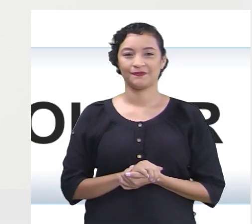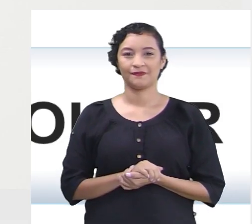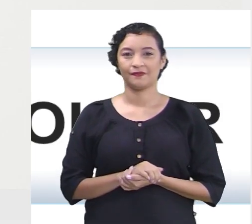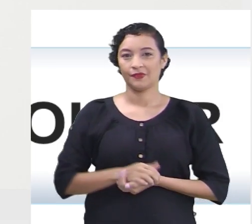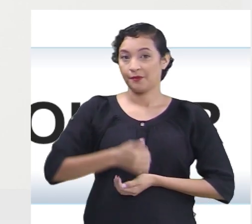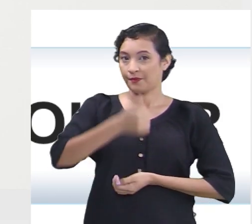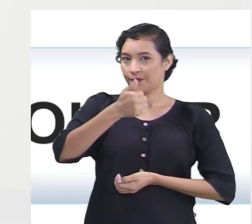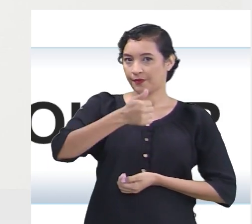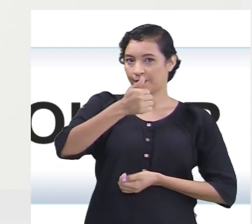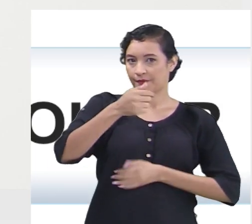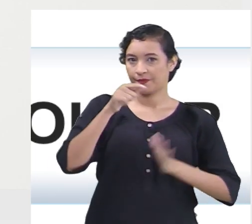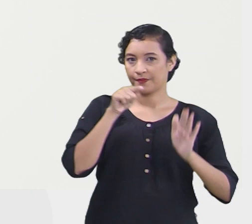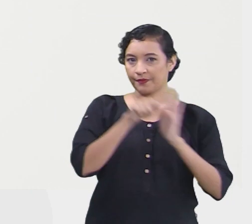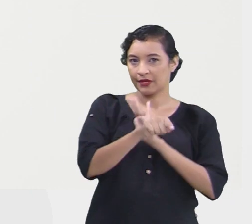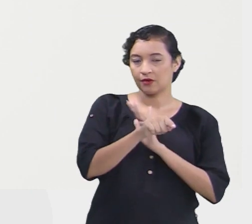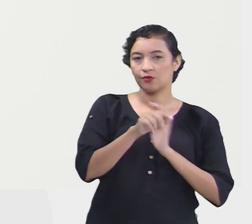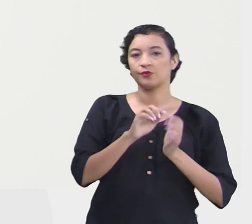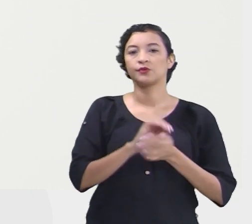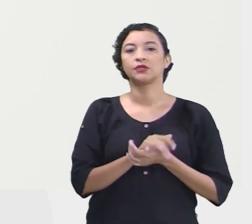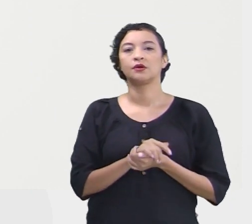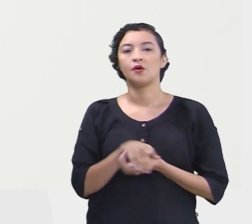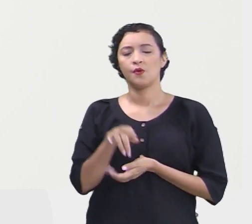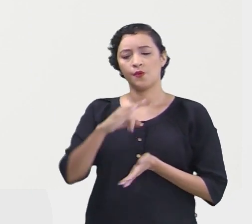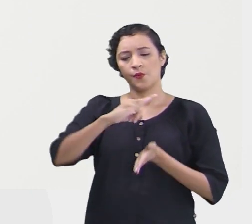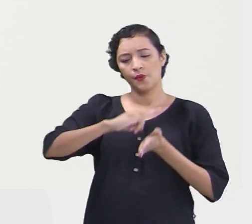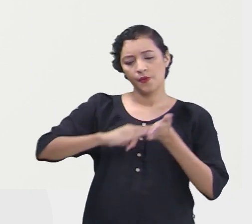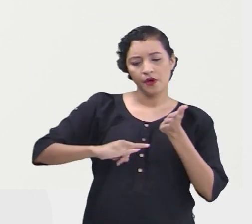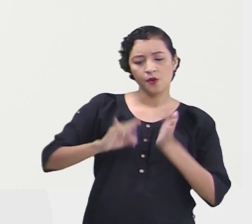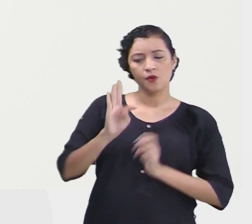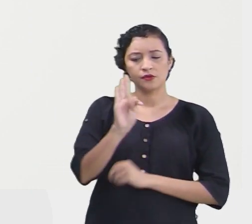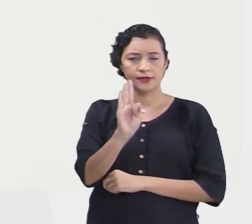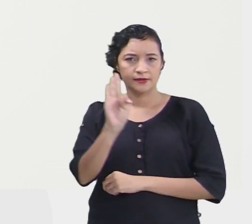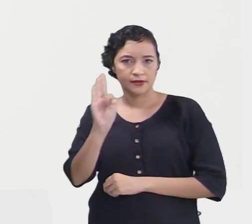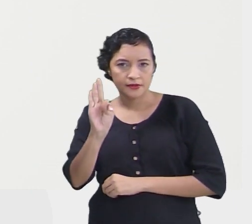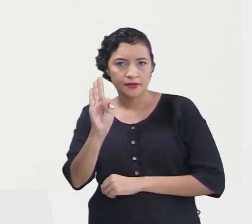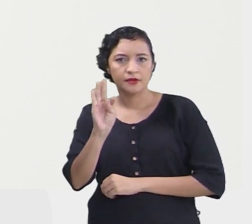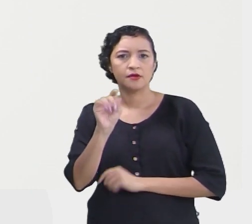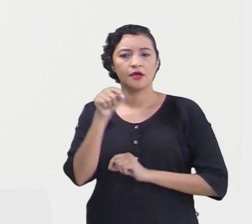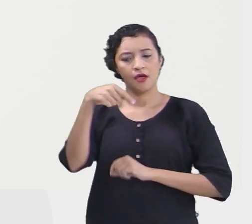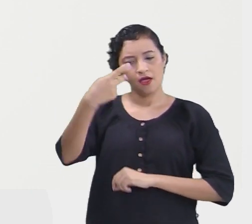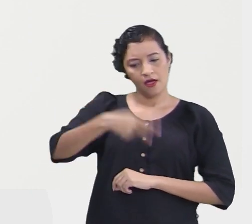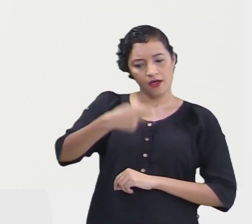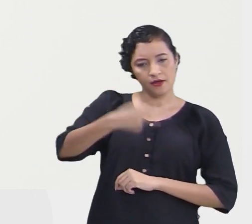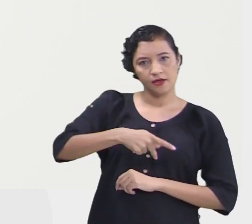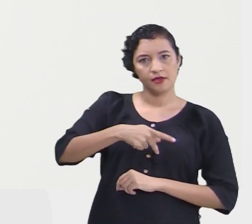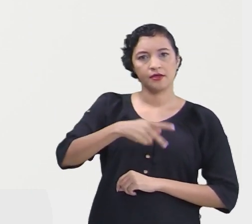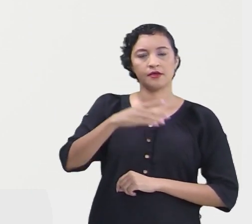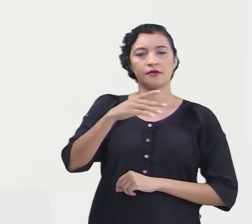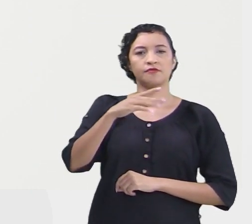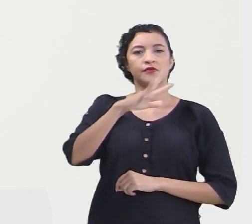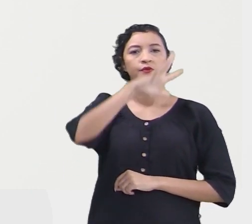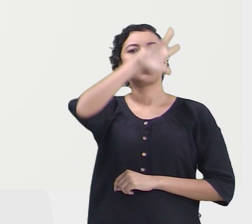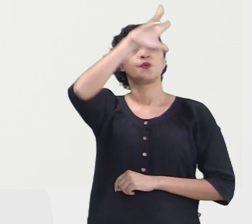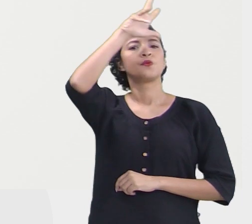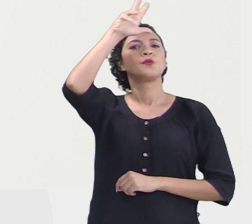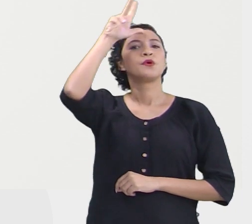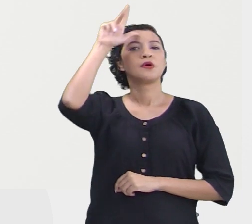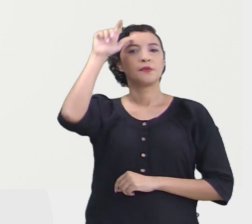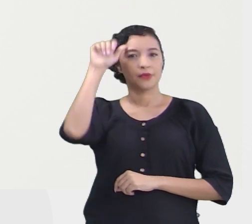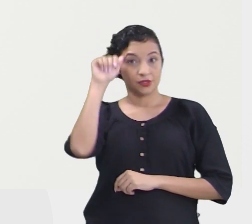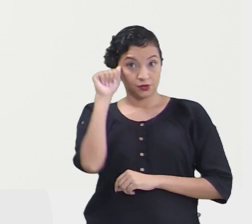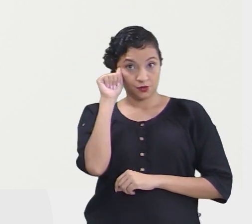Primeira questão. De acordo com o Tratado de Tordesilhas, o território que hoje que